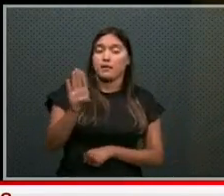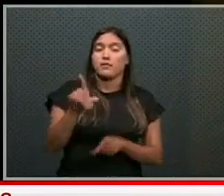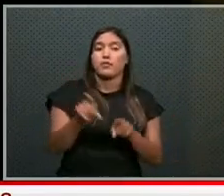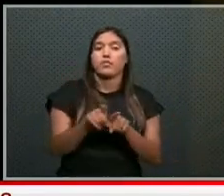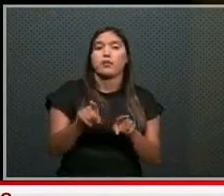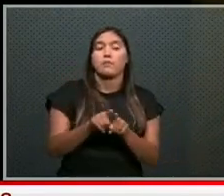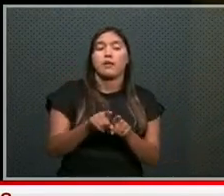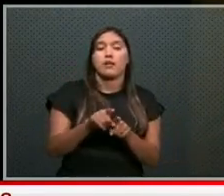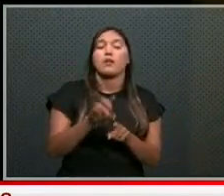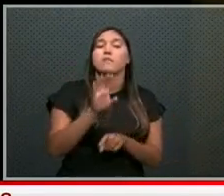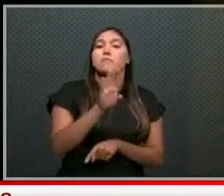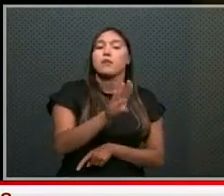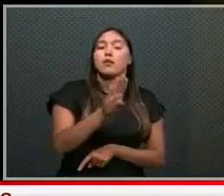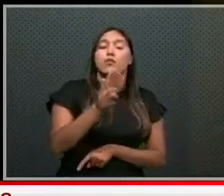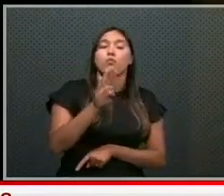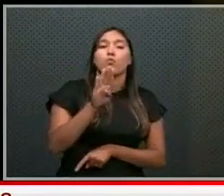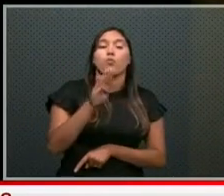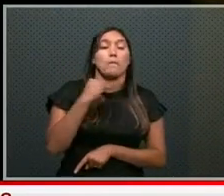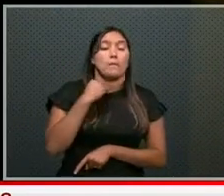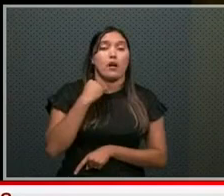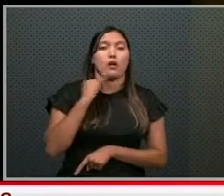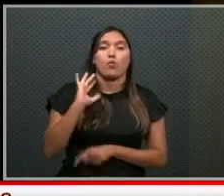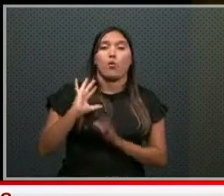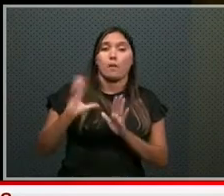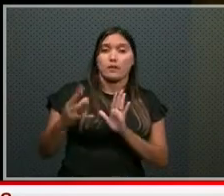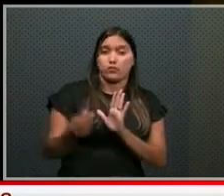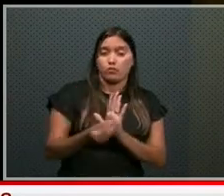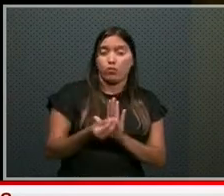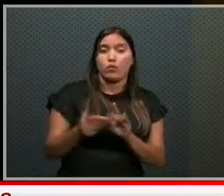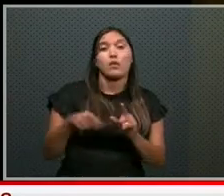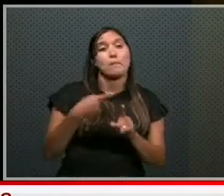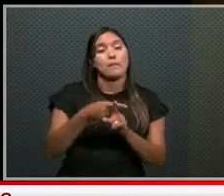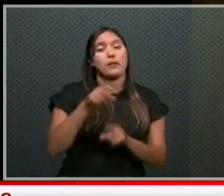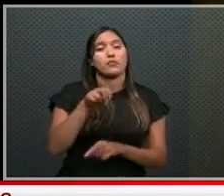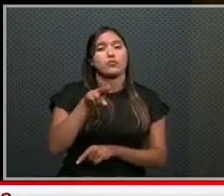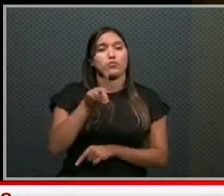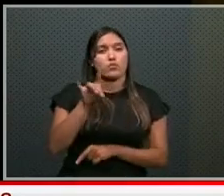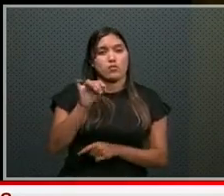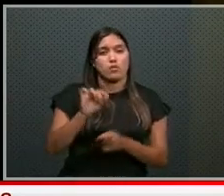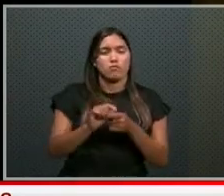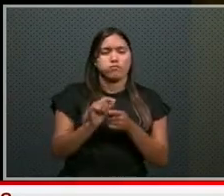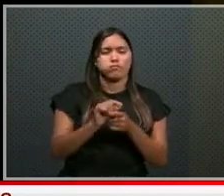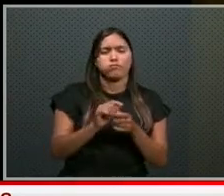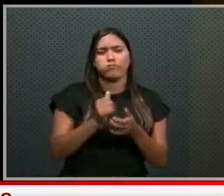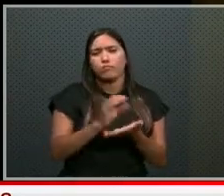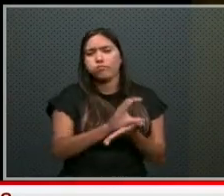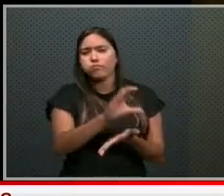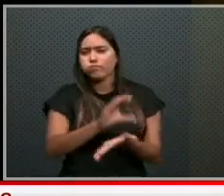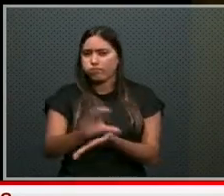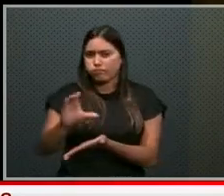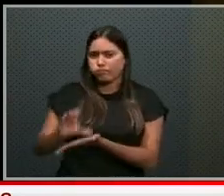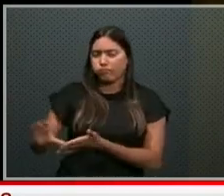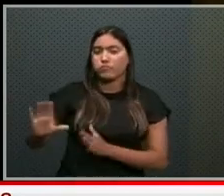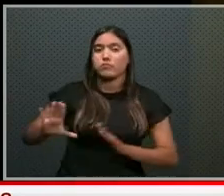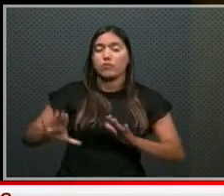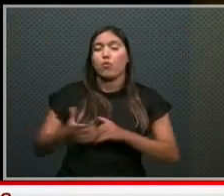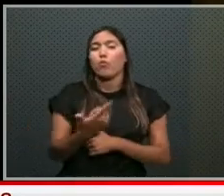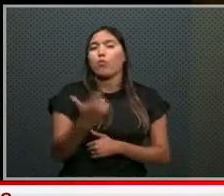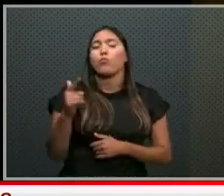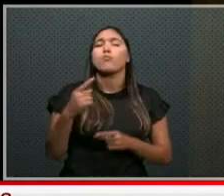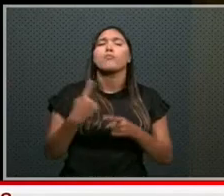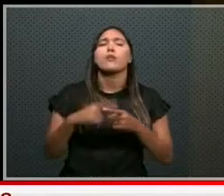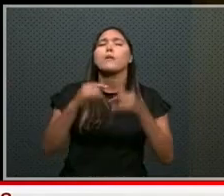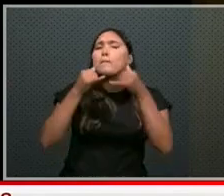a Sudão exatamente para poder financiar isso isso é um fato o outro fato Porque o